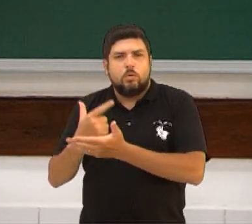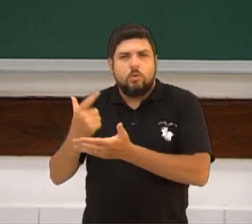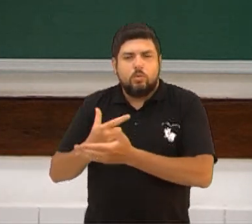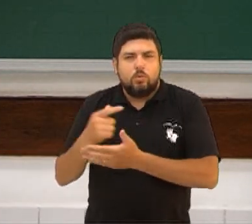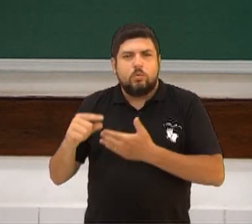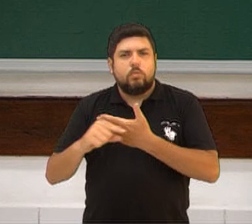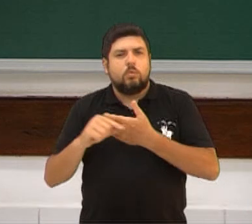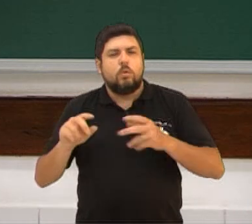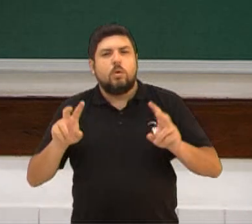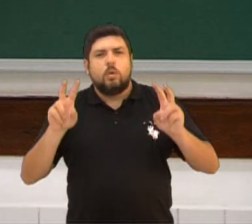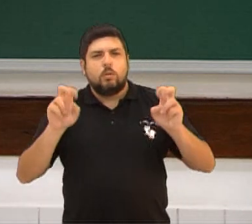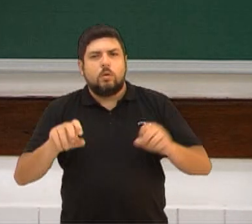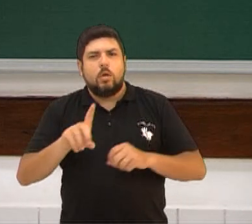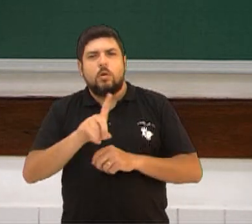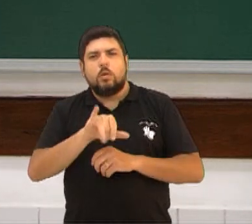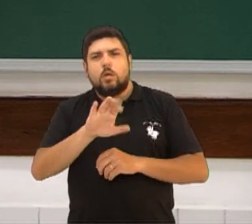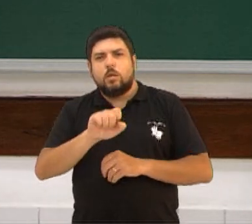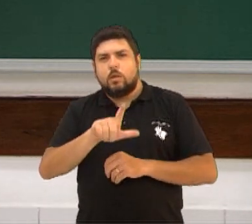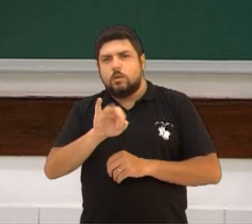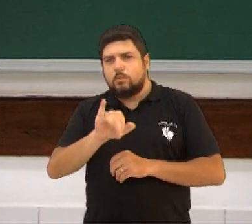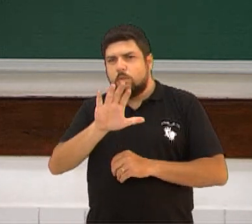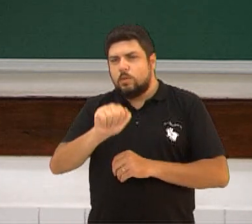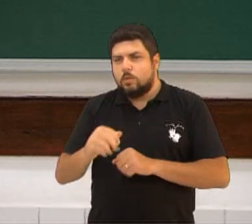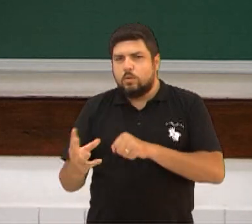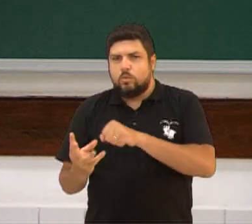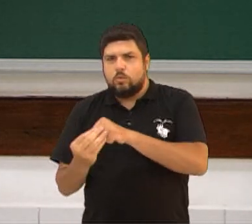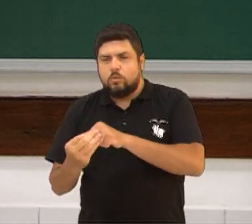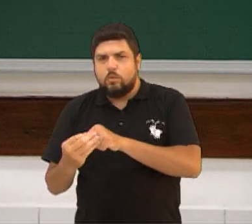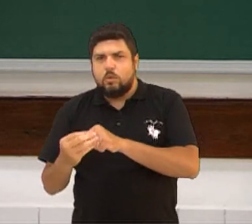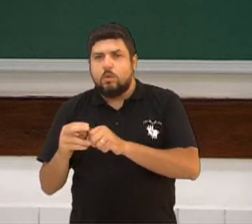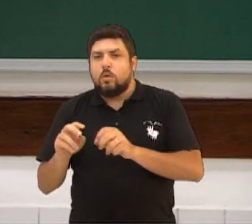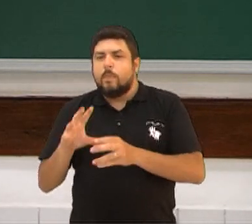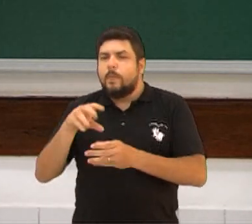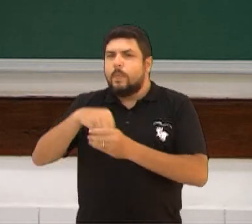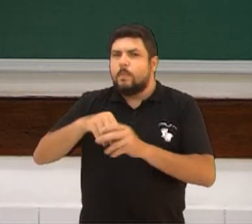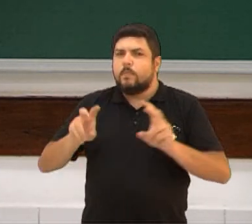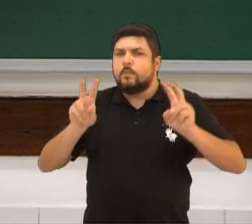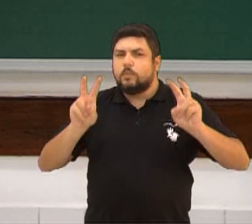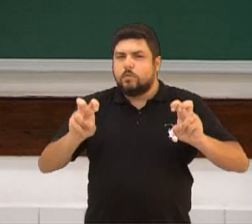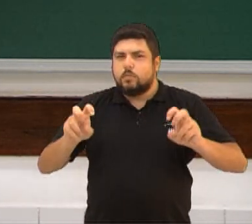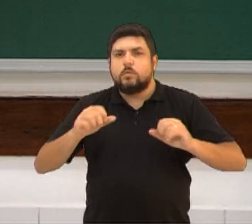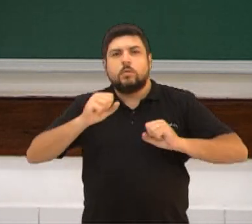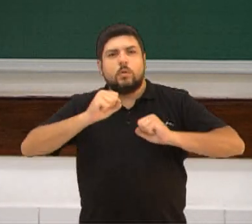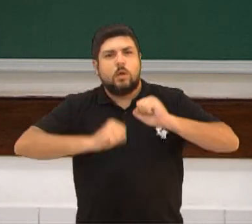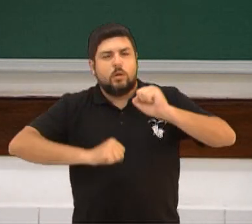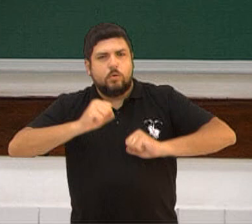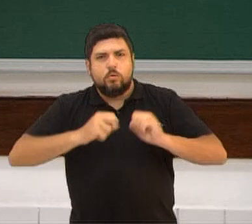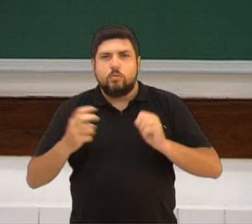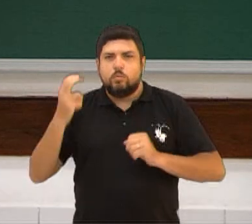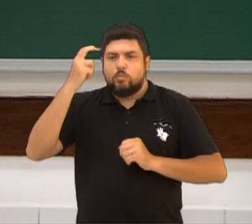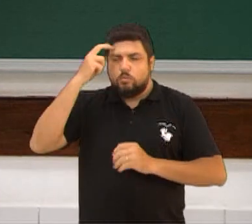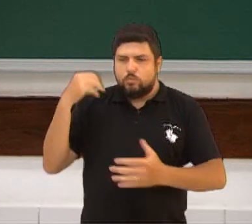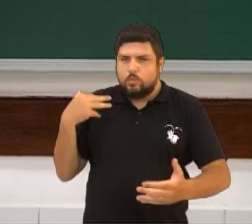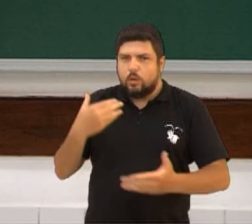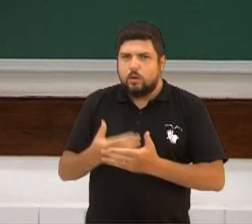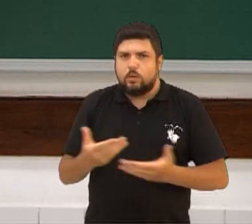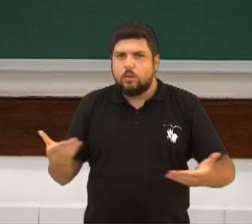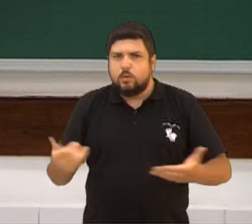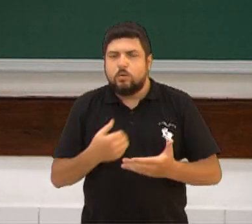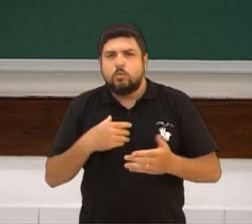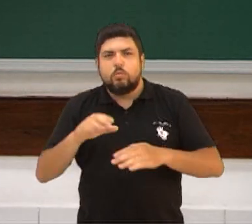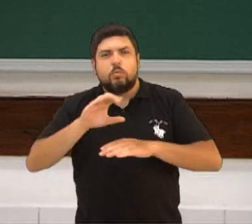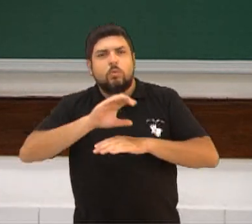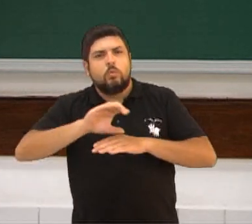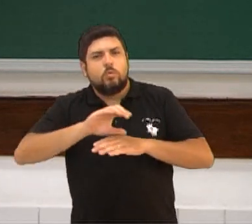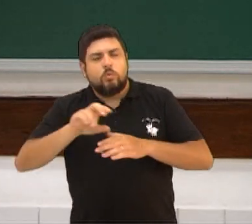livro vai aparecer esse conceito chamado de indústria cultural, que até hoje é muito estudado nos cursos, que